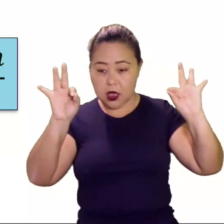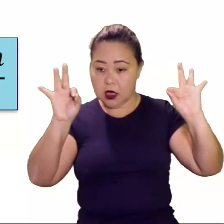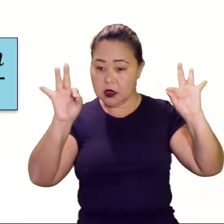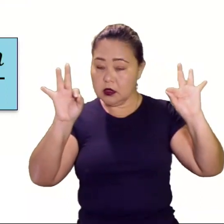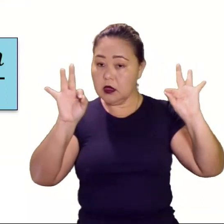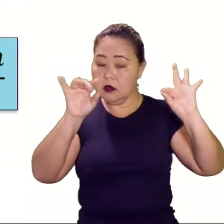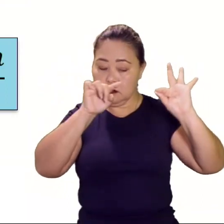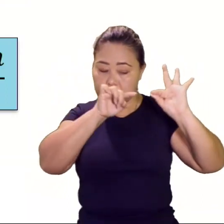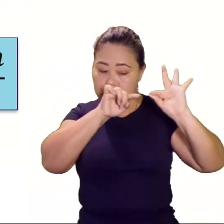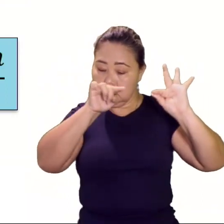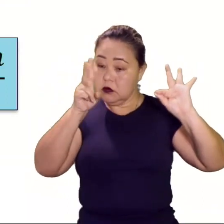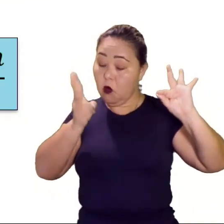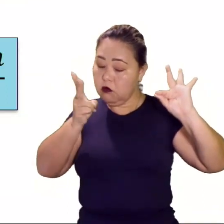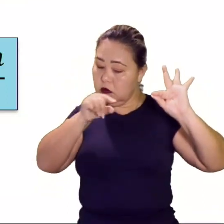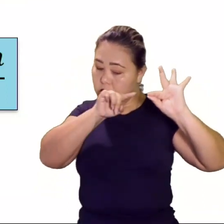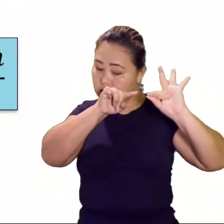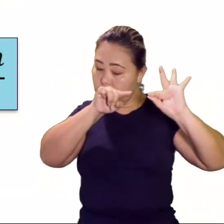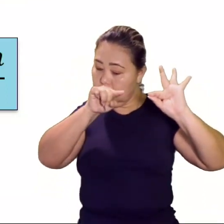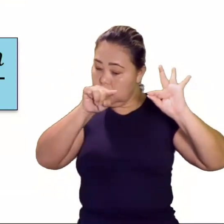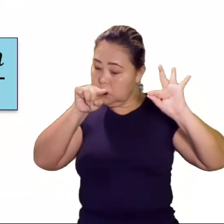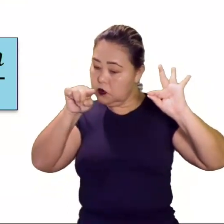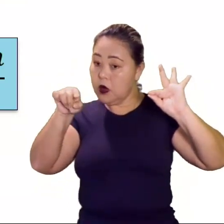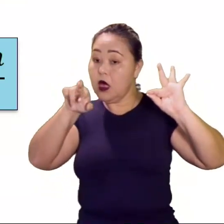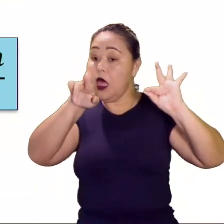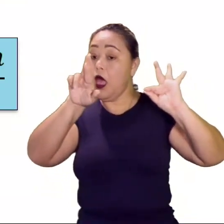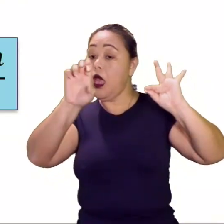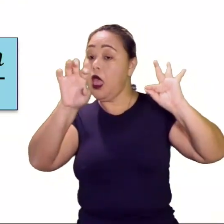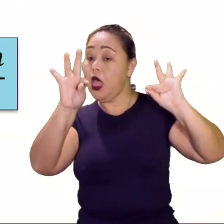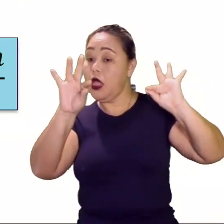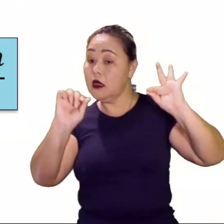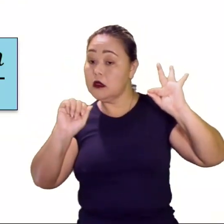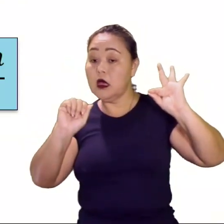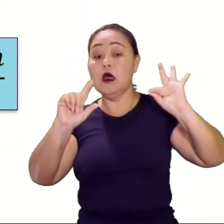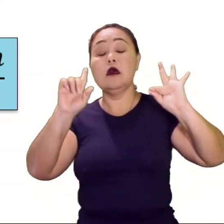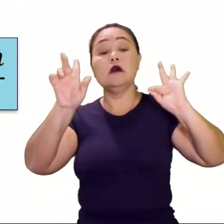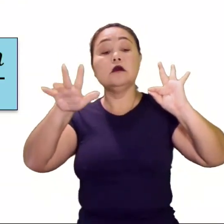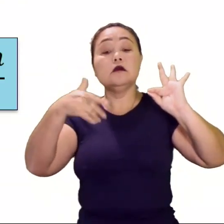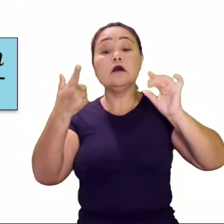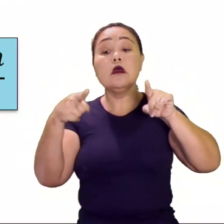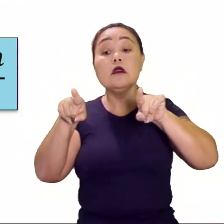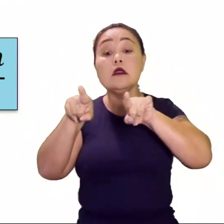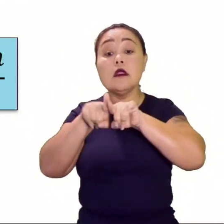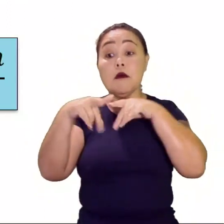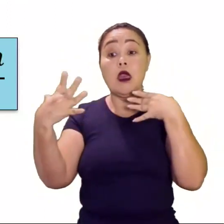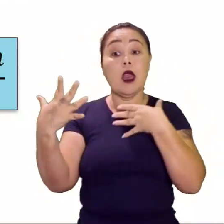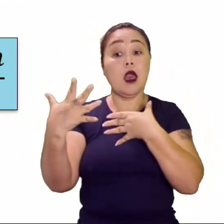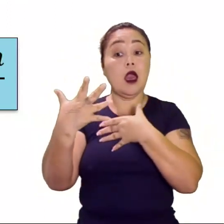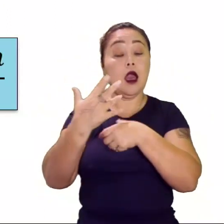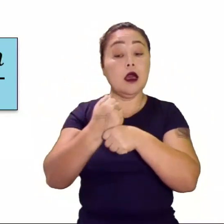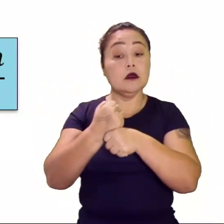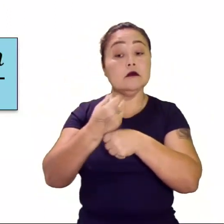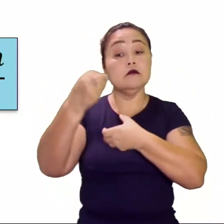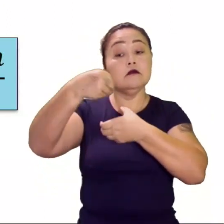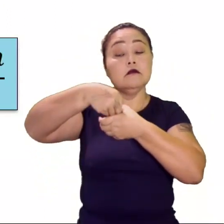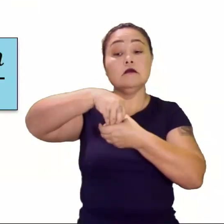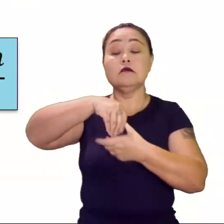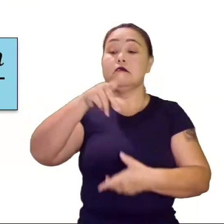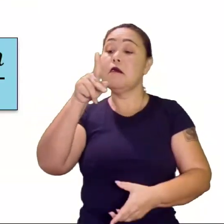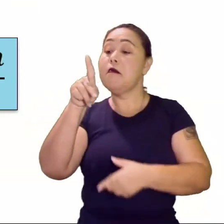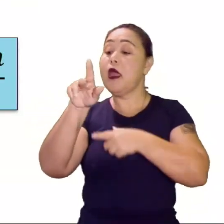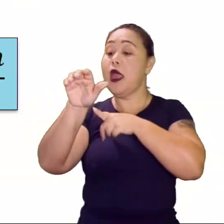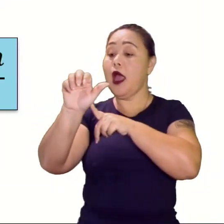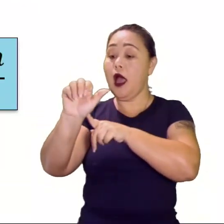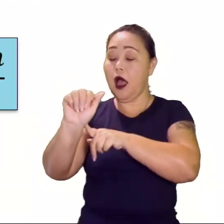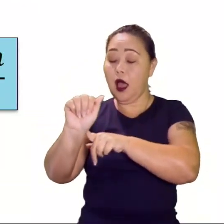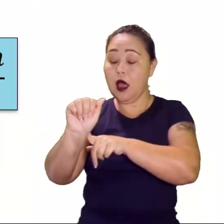né? Ela cresce de forma constante no gráfico, então tem uma reta. E também falamos sobre a soma dos termos de uma PA, né? Que foi na